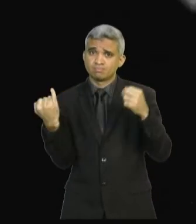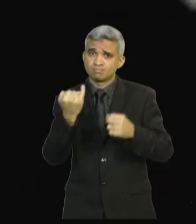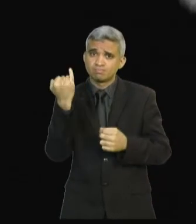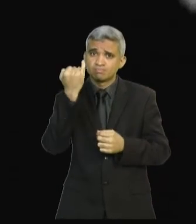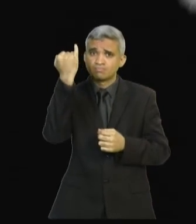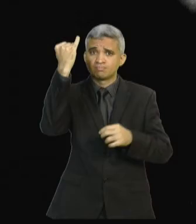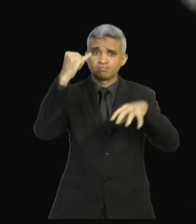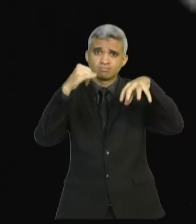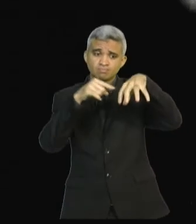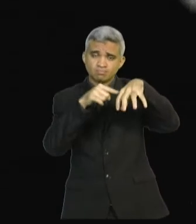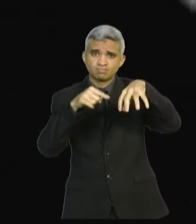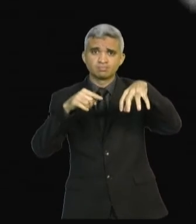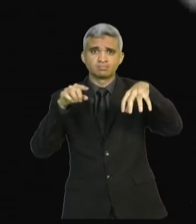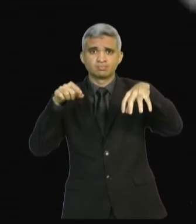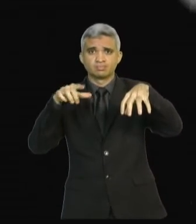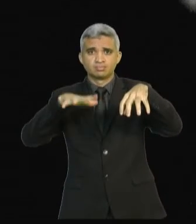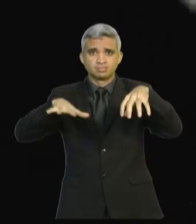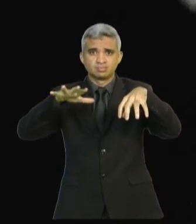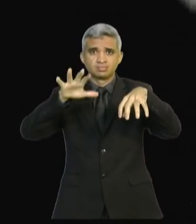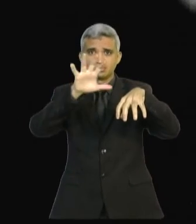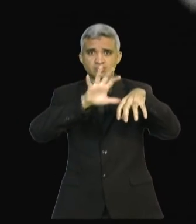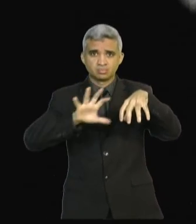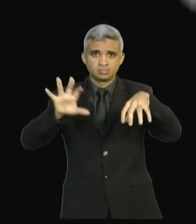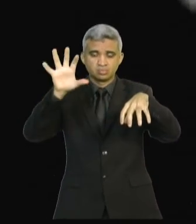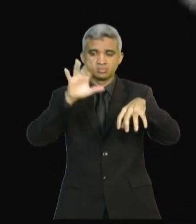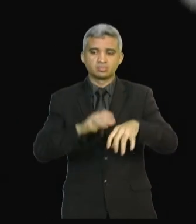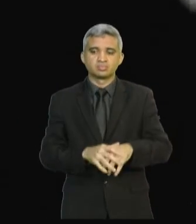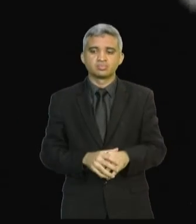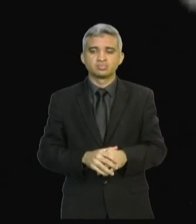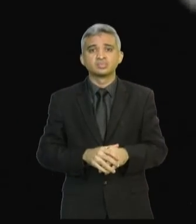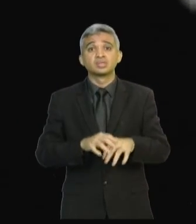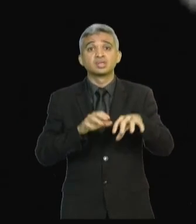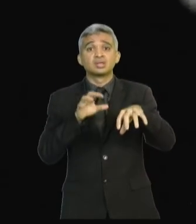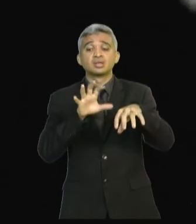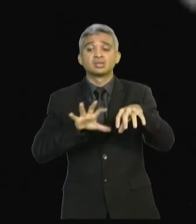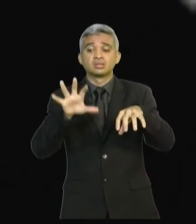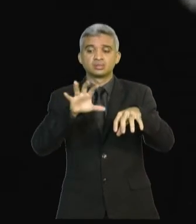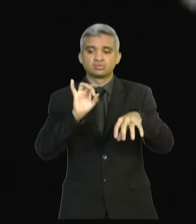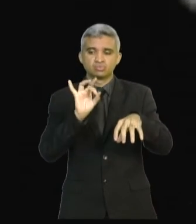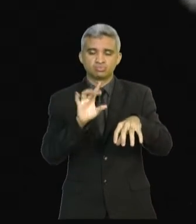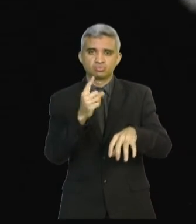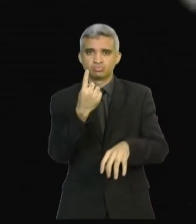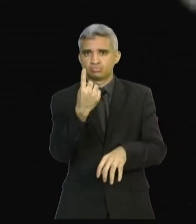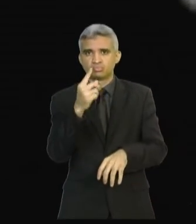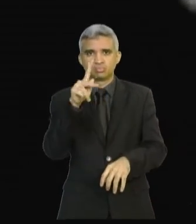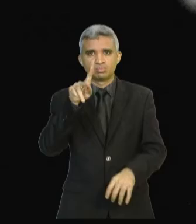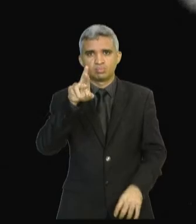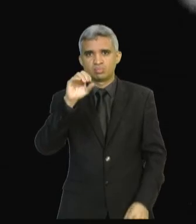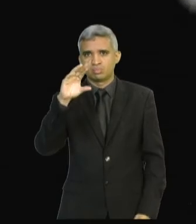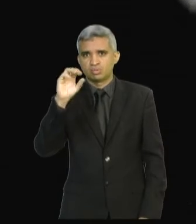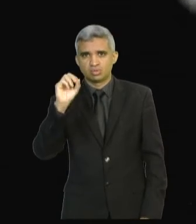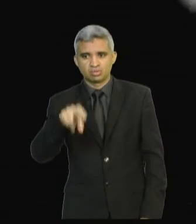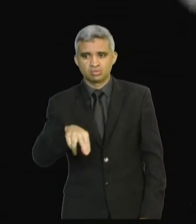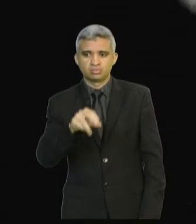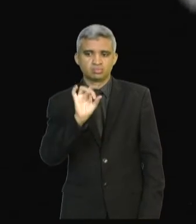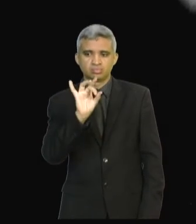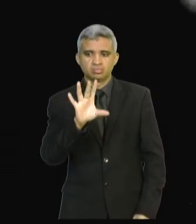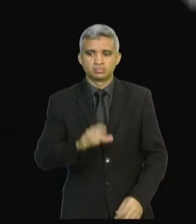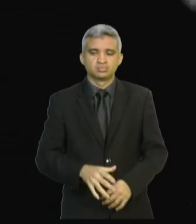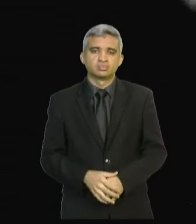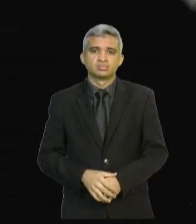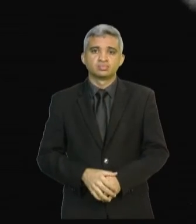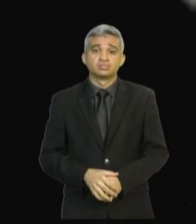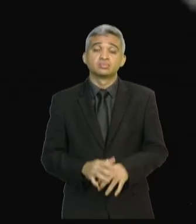do órgão naquela região, que, se não me falha a memória, naquela região só tem esse tipo de PROCON. Pode até ter outro, e se tiver, graças a Deus, eu fico